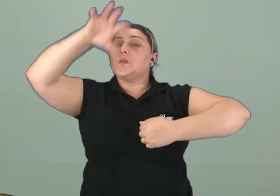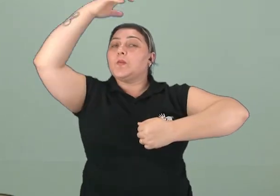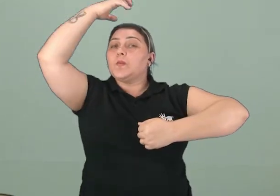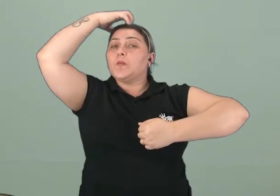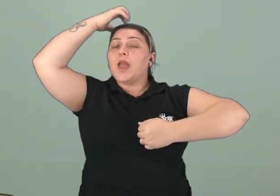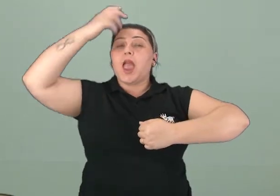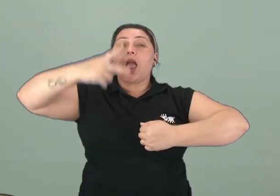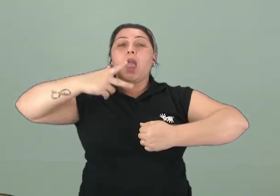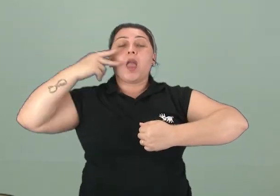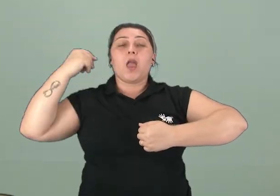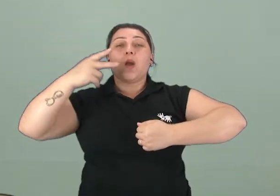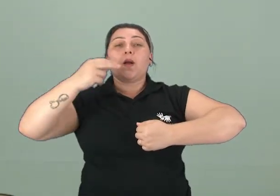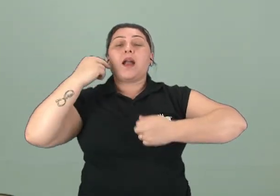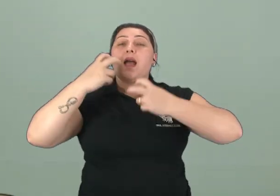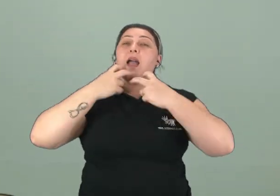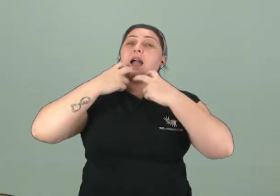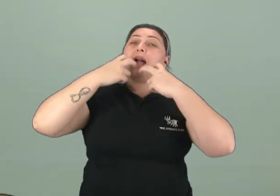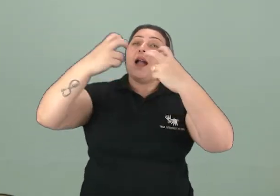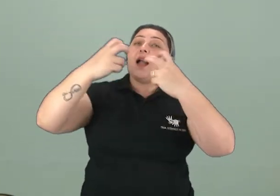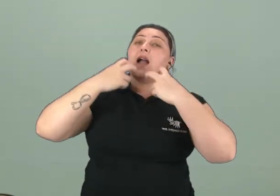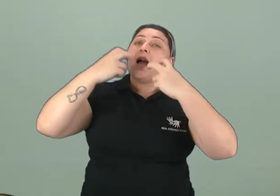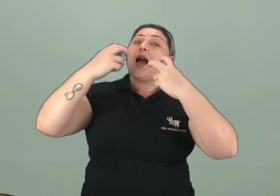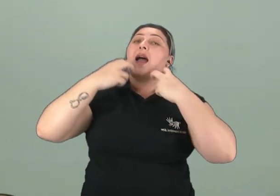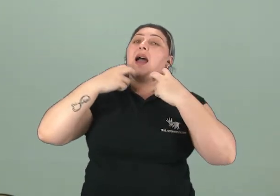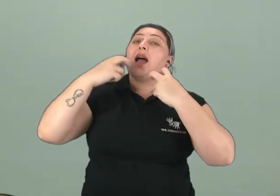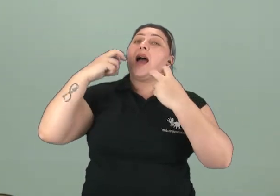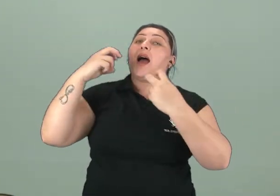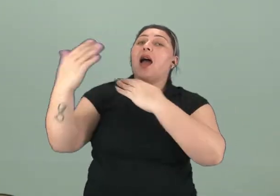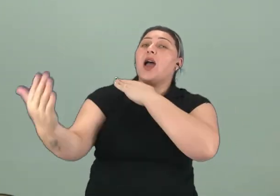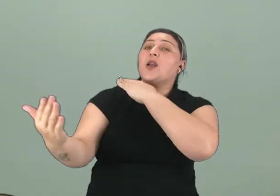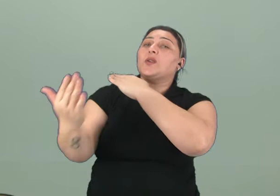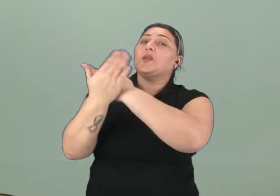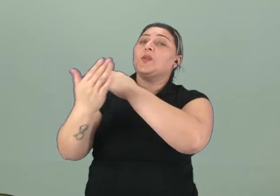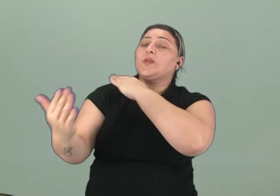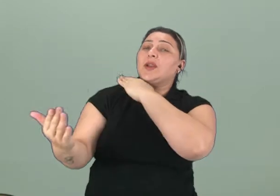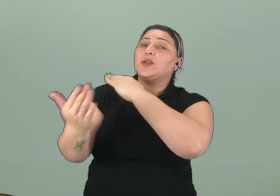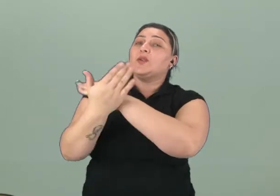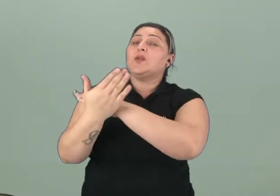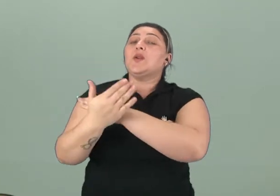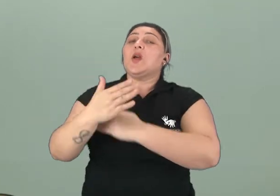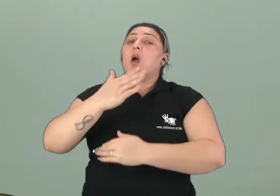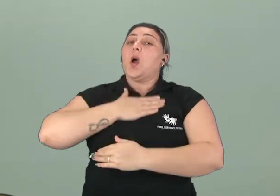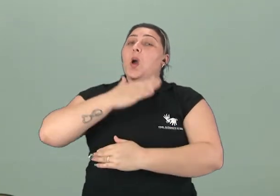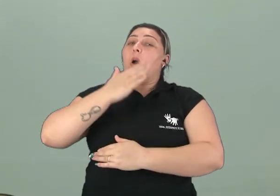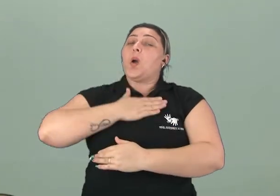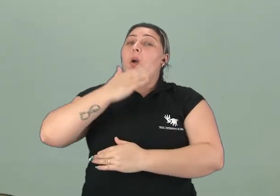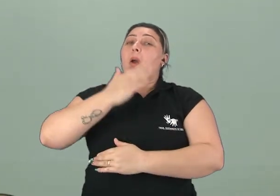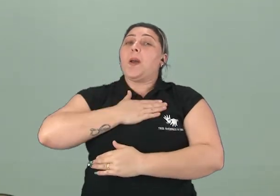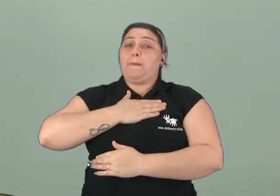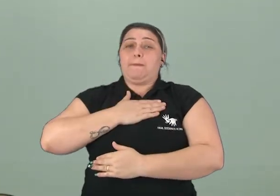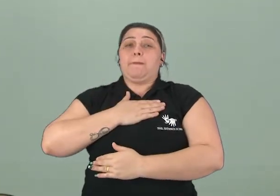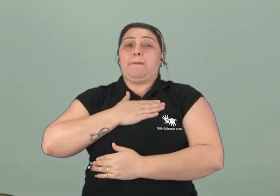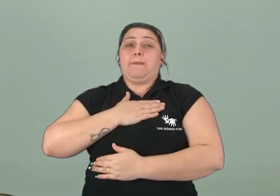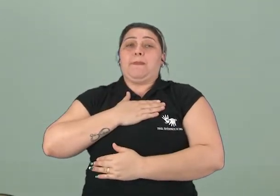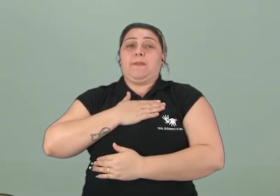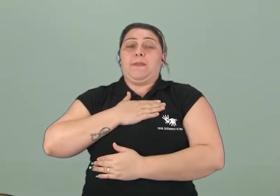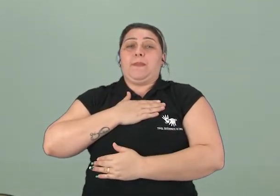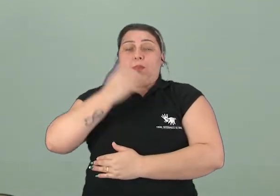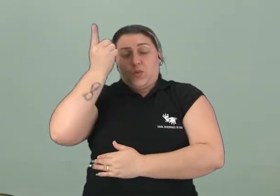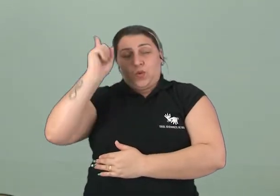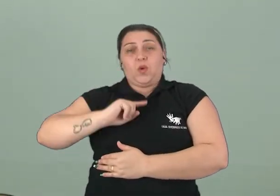por ali e o gato pôs-se a gritar ao socorro socorro meu celular está se afogando o